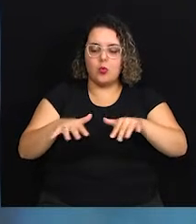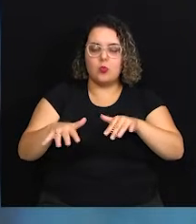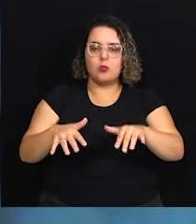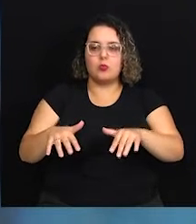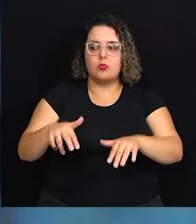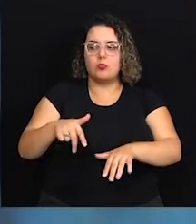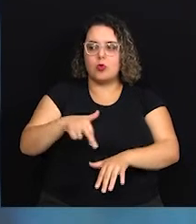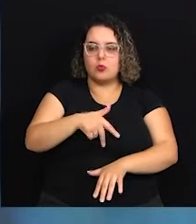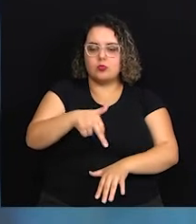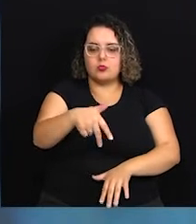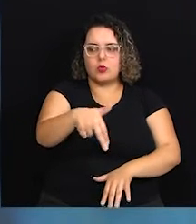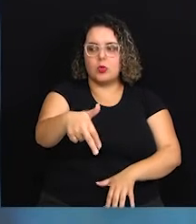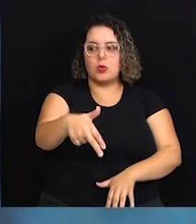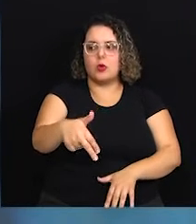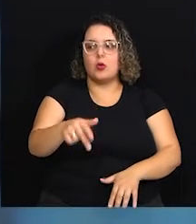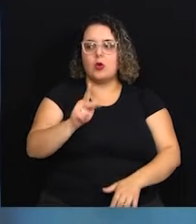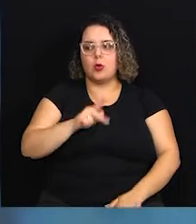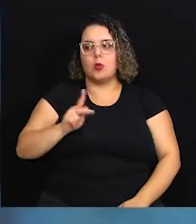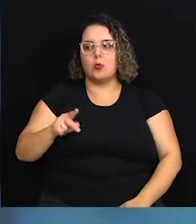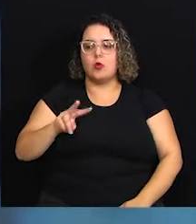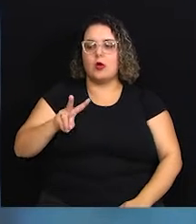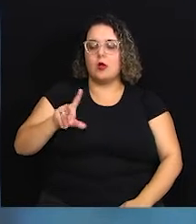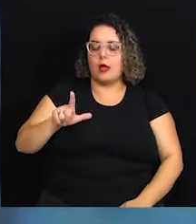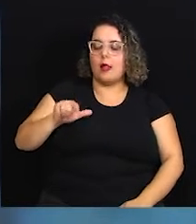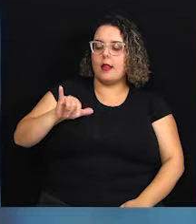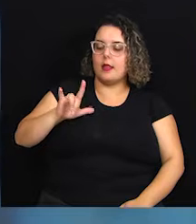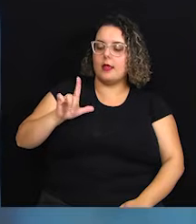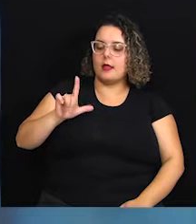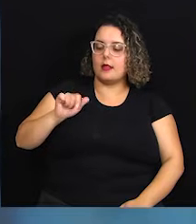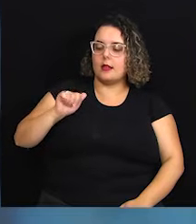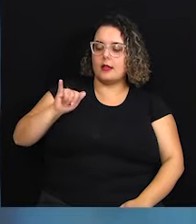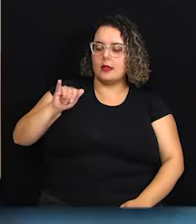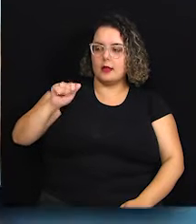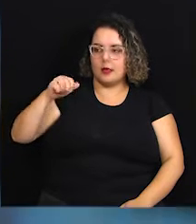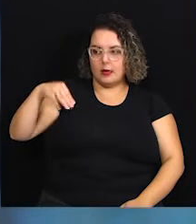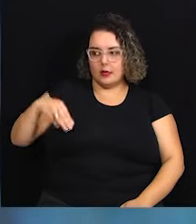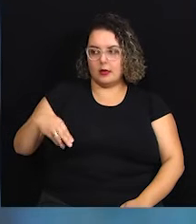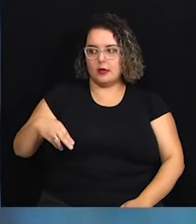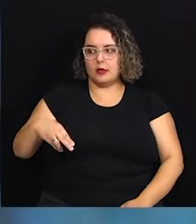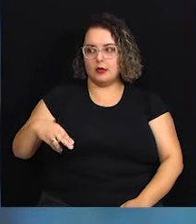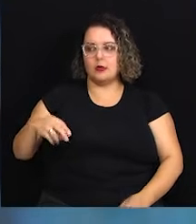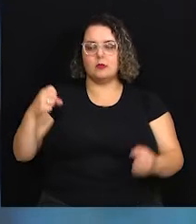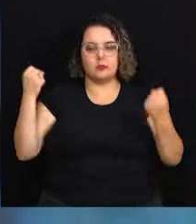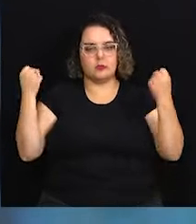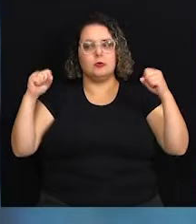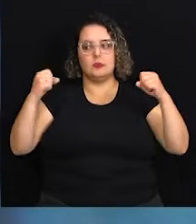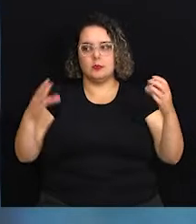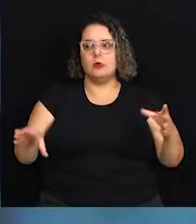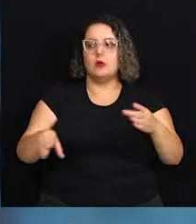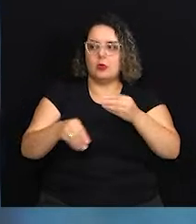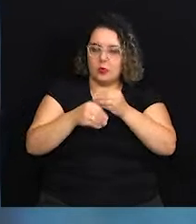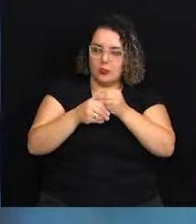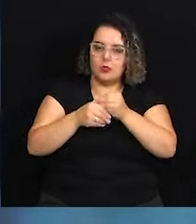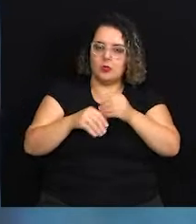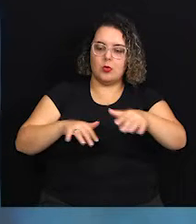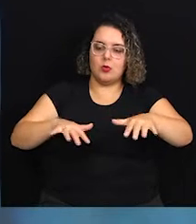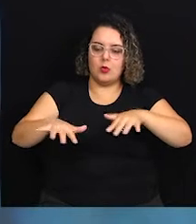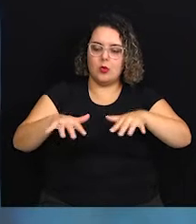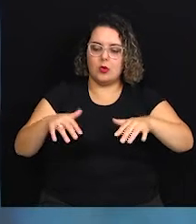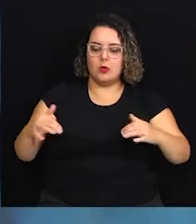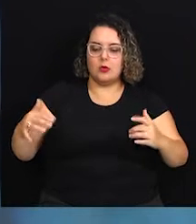com a profissional responsável, a Lília, que tem como formação educação física e uma complementação em orientação mobilidade,